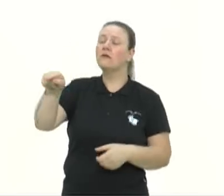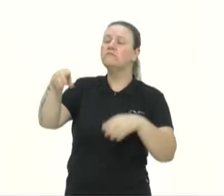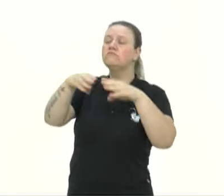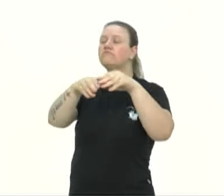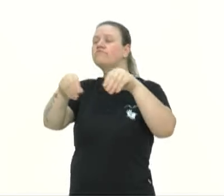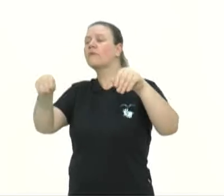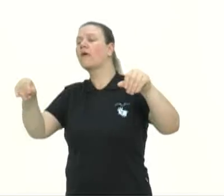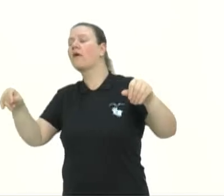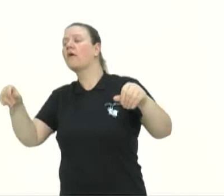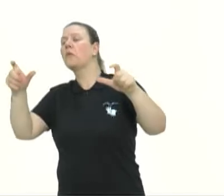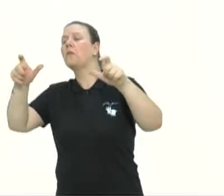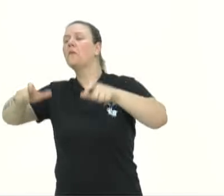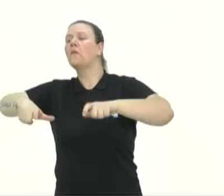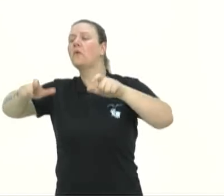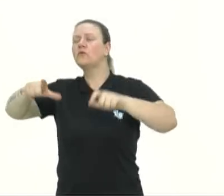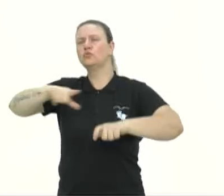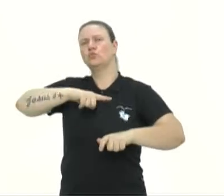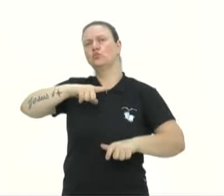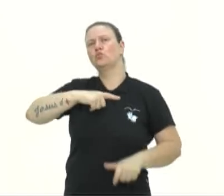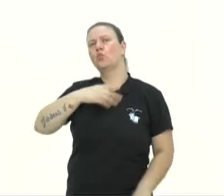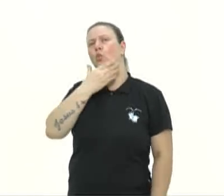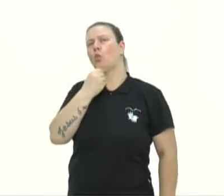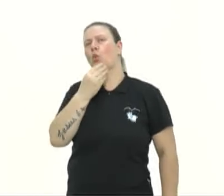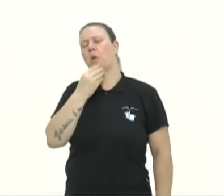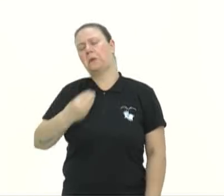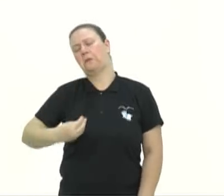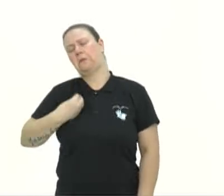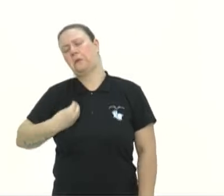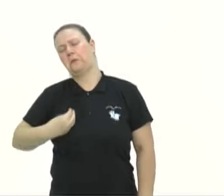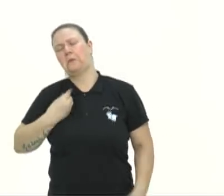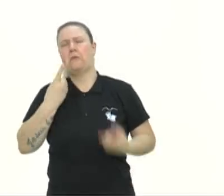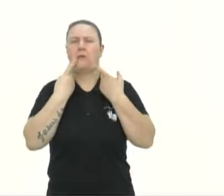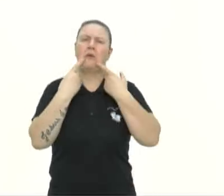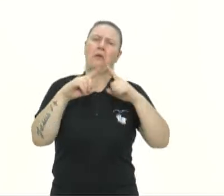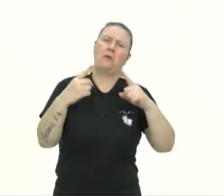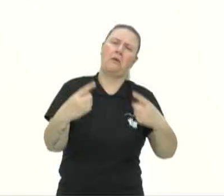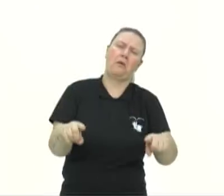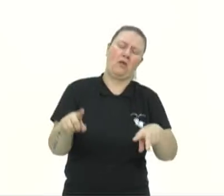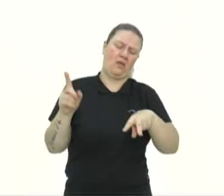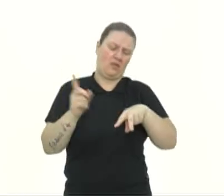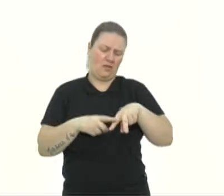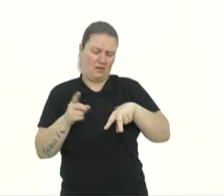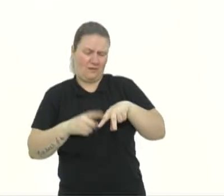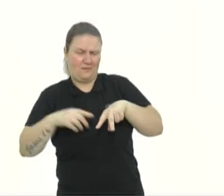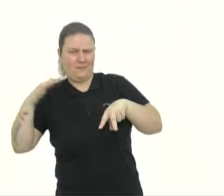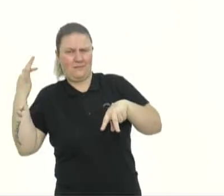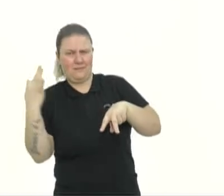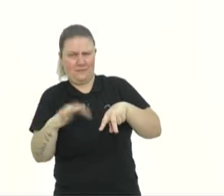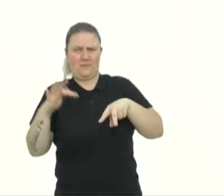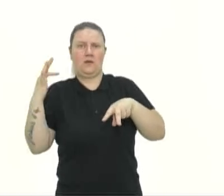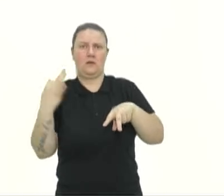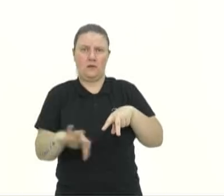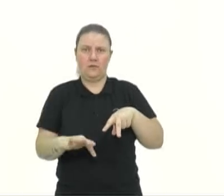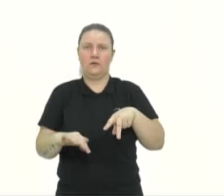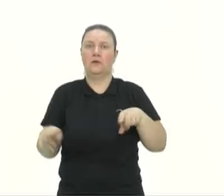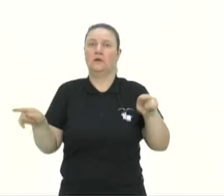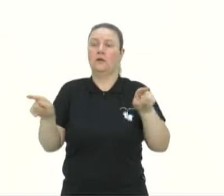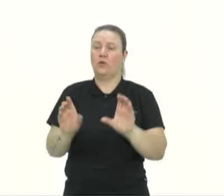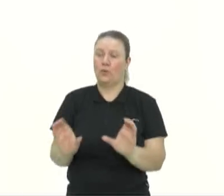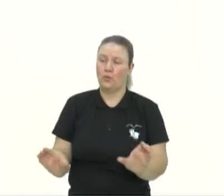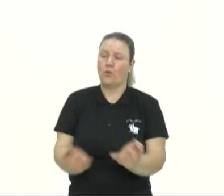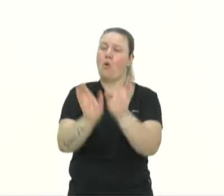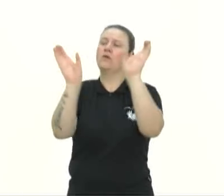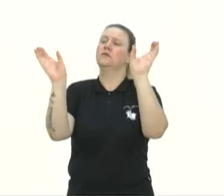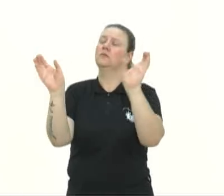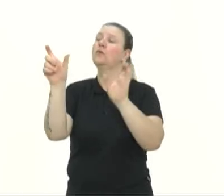terra tinha um caboclo que vivia reclamando de dor na perna. E coincidentemente, um